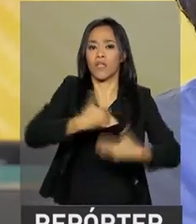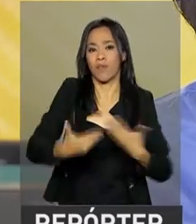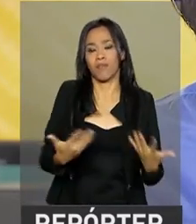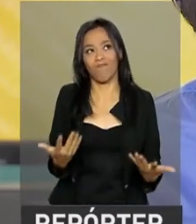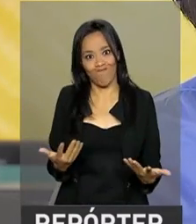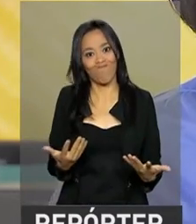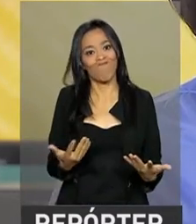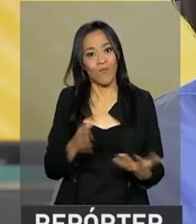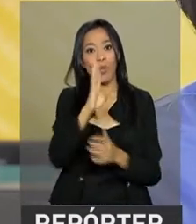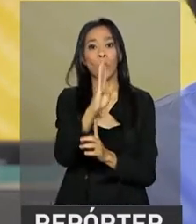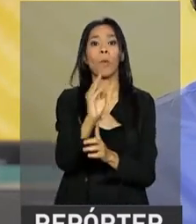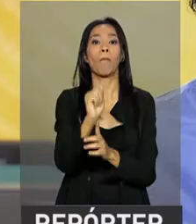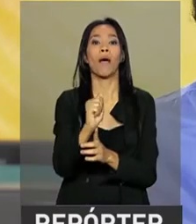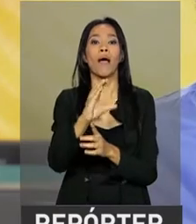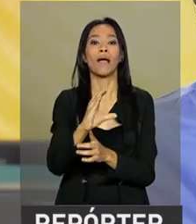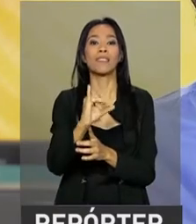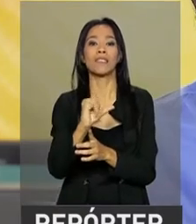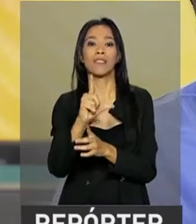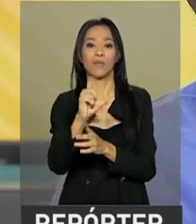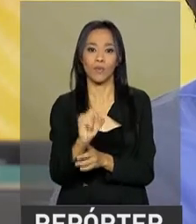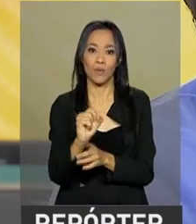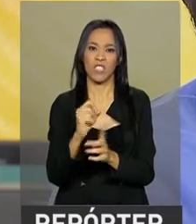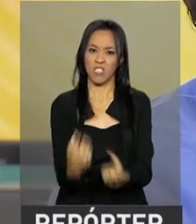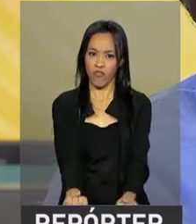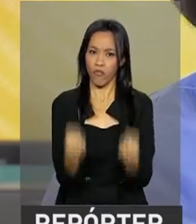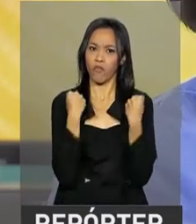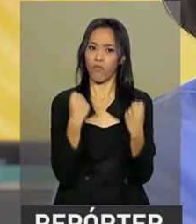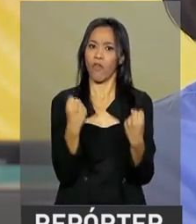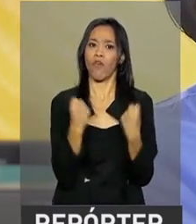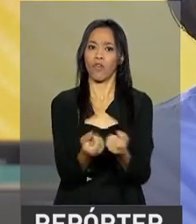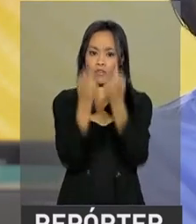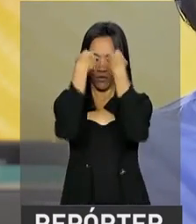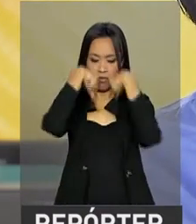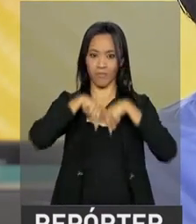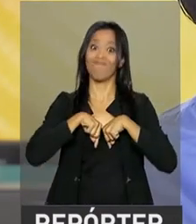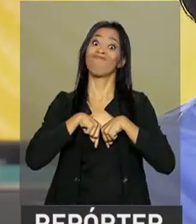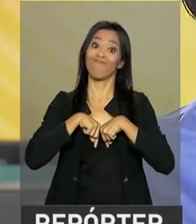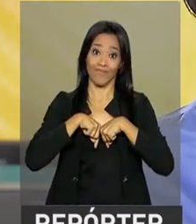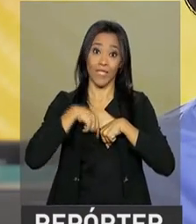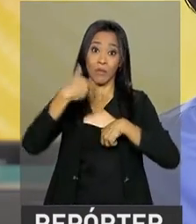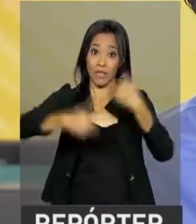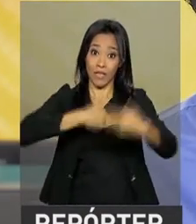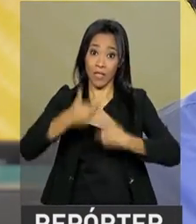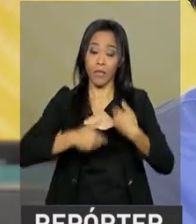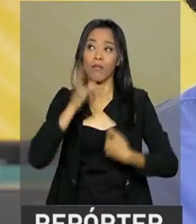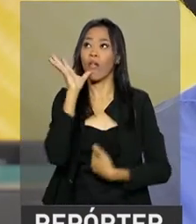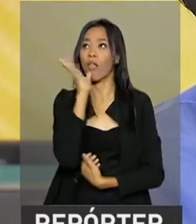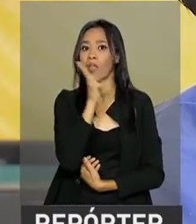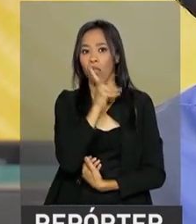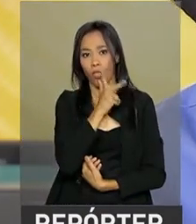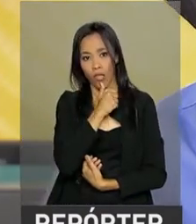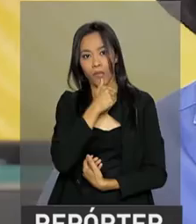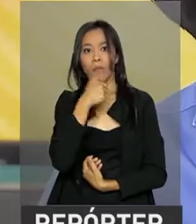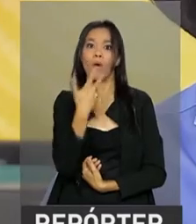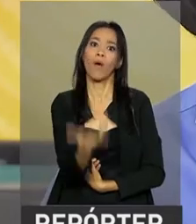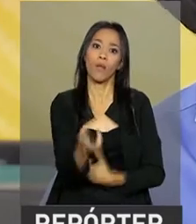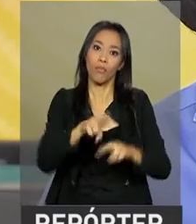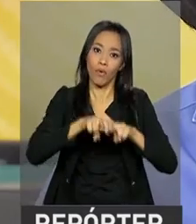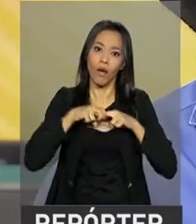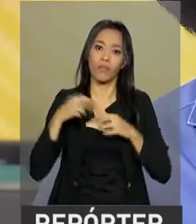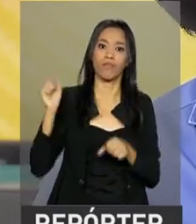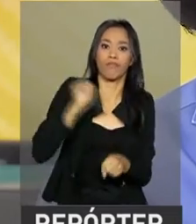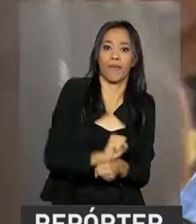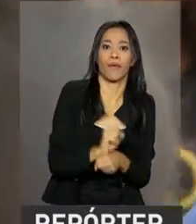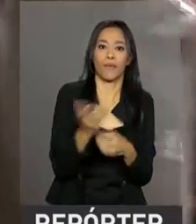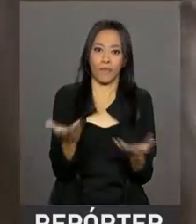o bacilo que ele tem pode se tornar resistente. E aí o tratamento ele é muito mais longo e muito mais complicado, porque são muito